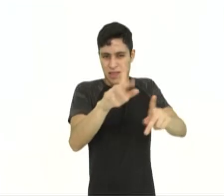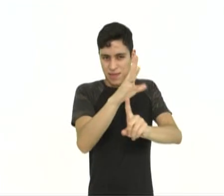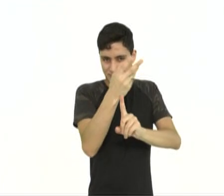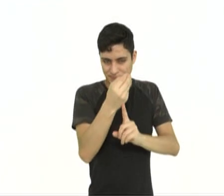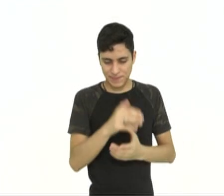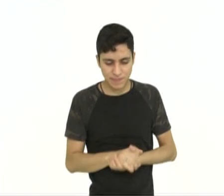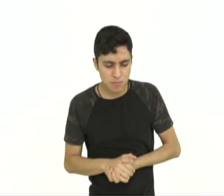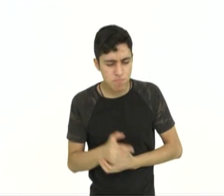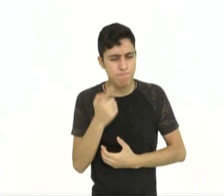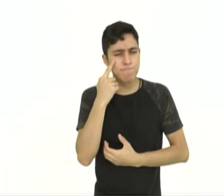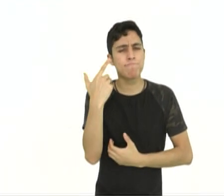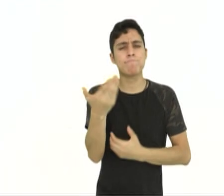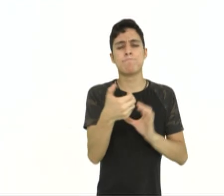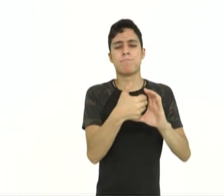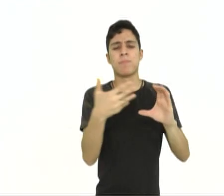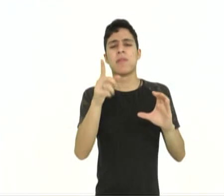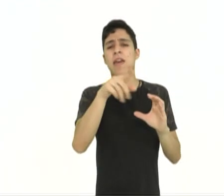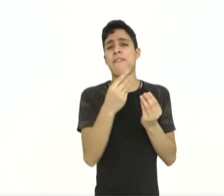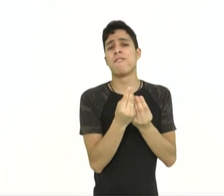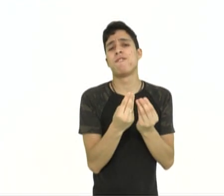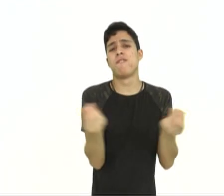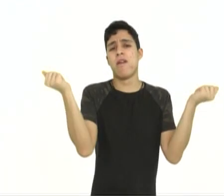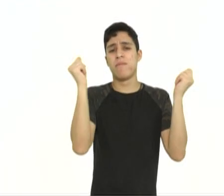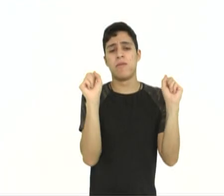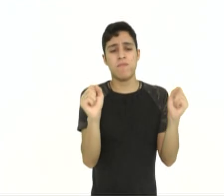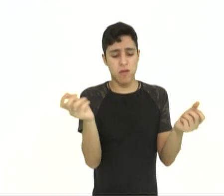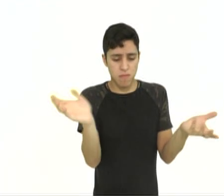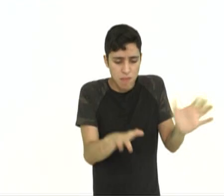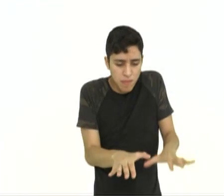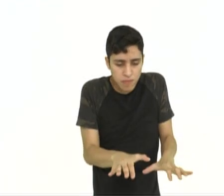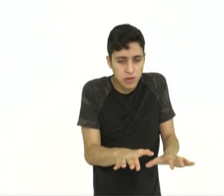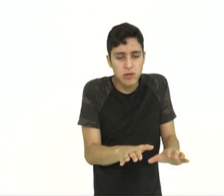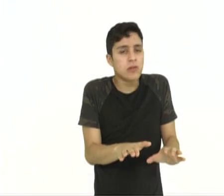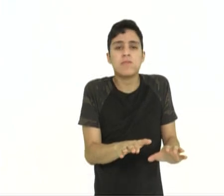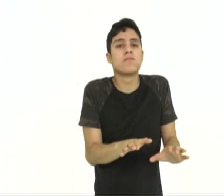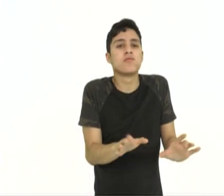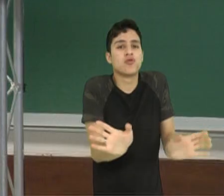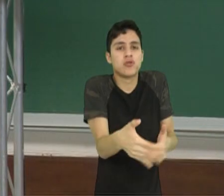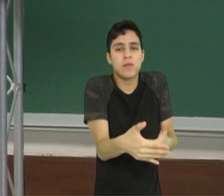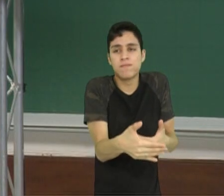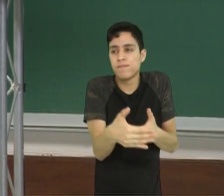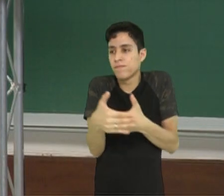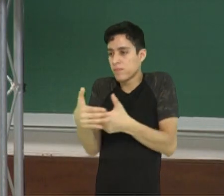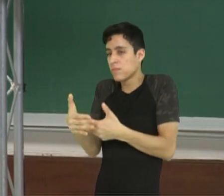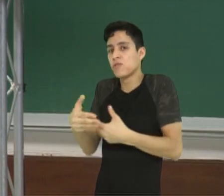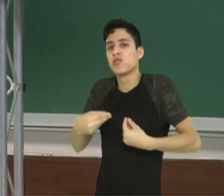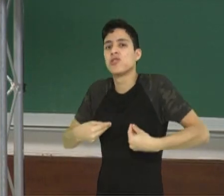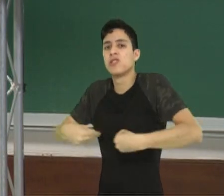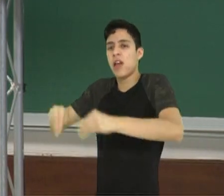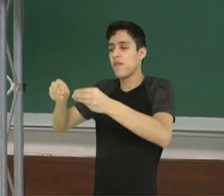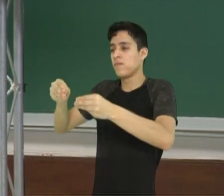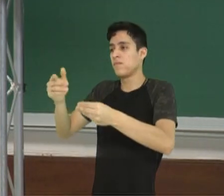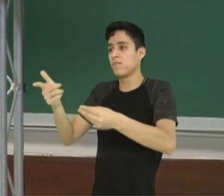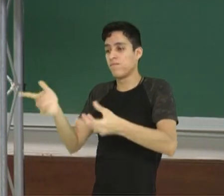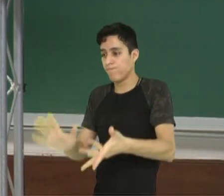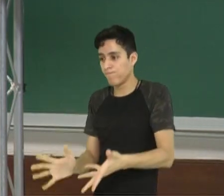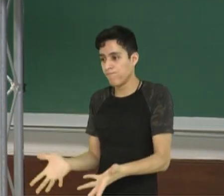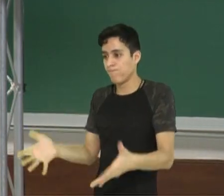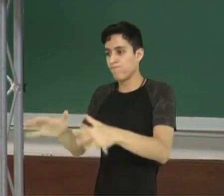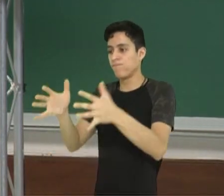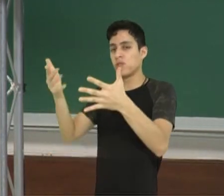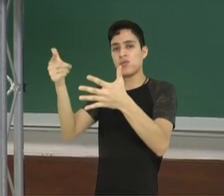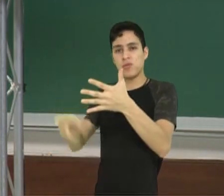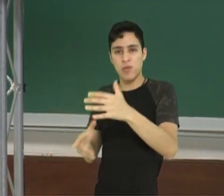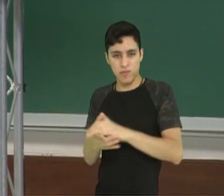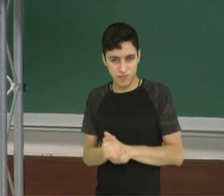Características. Tem o caráter efêmero, ou pode ser desmontada e recriada em outro local, né? Como a professora falou, ela acontece naquele momento